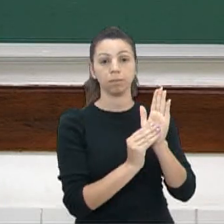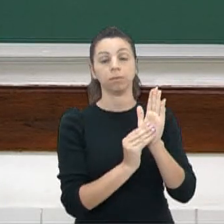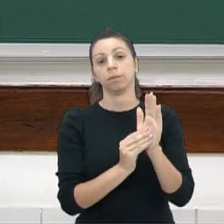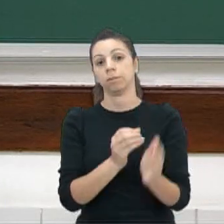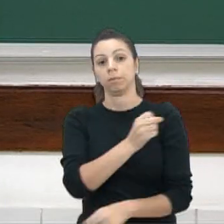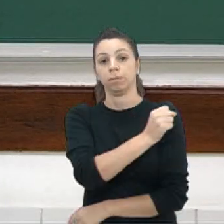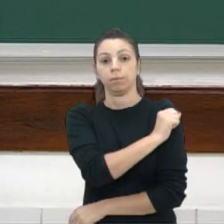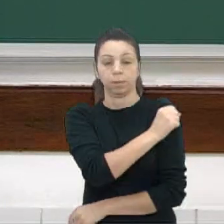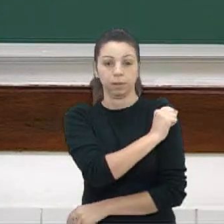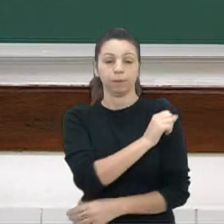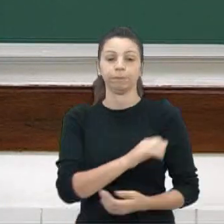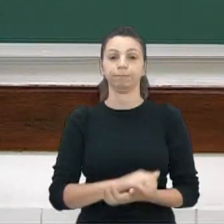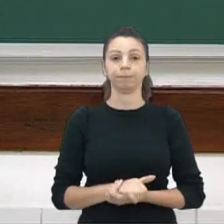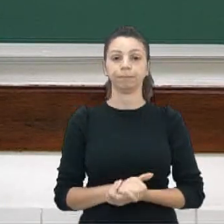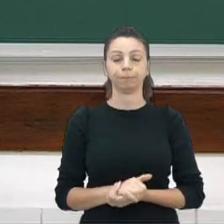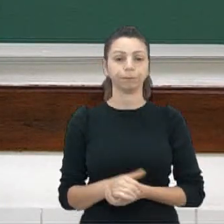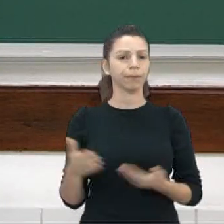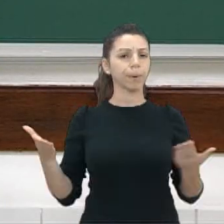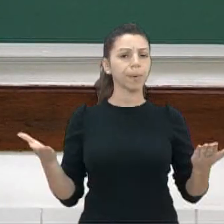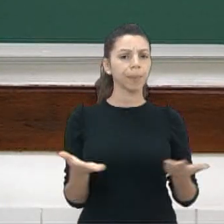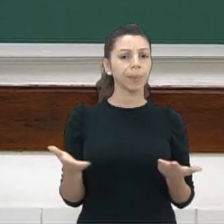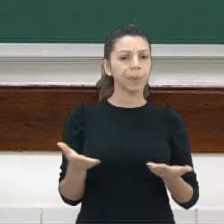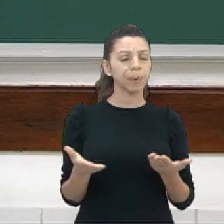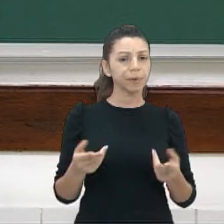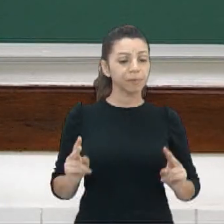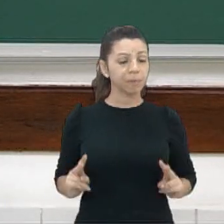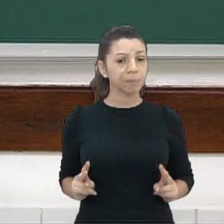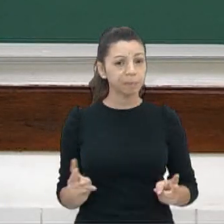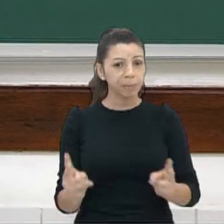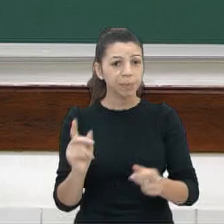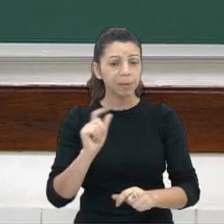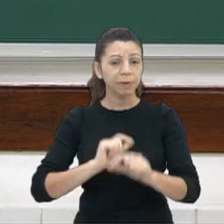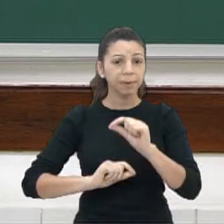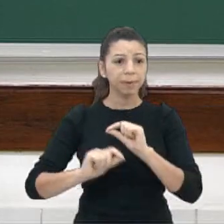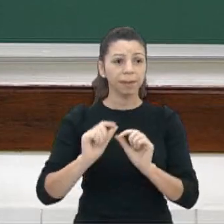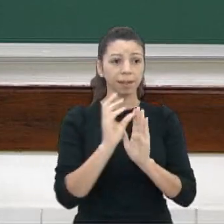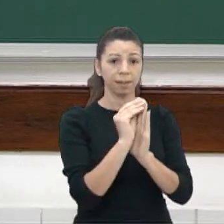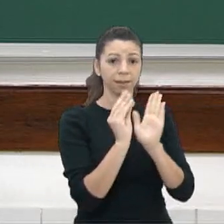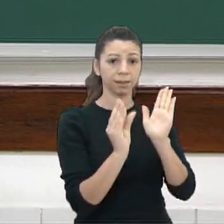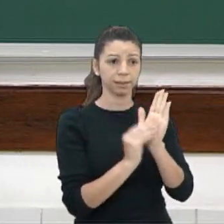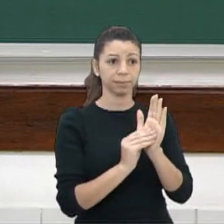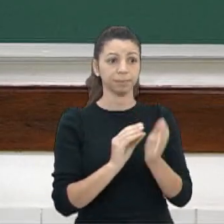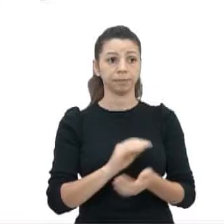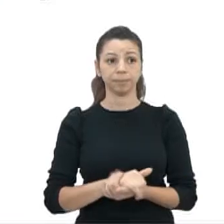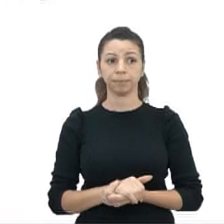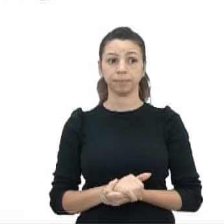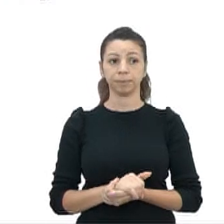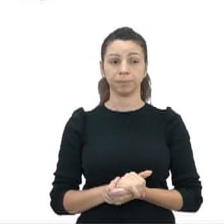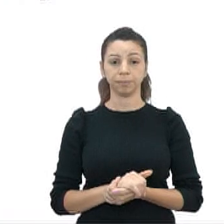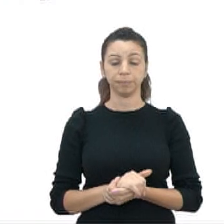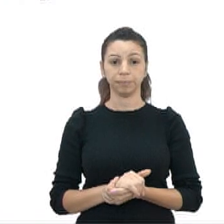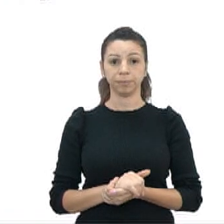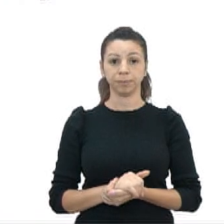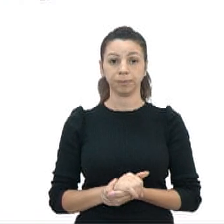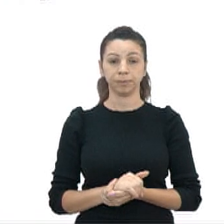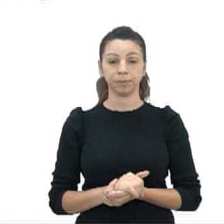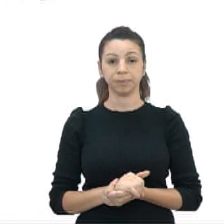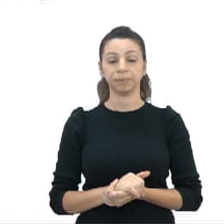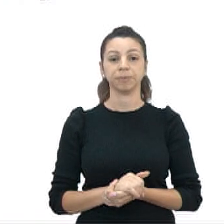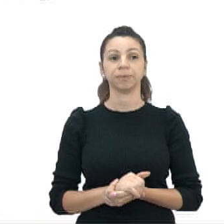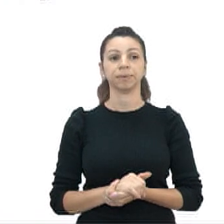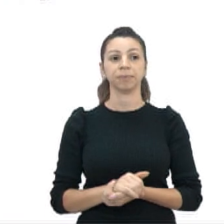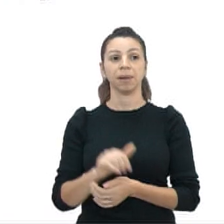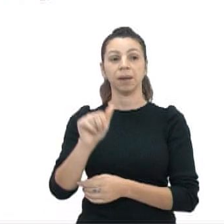8º ano. Hoje nós vamos dar uma continuidade no conteúdo de cálculos